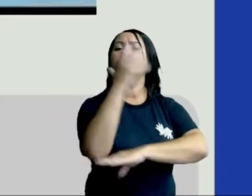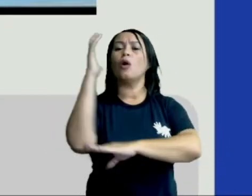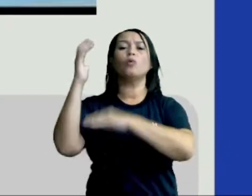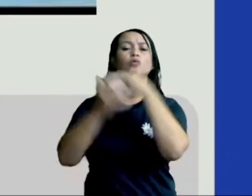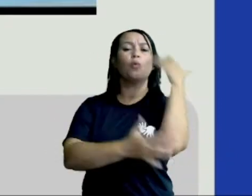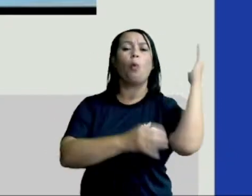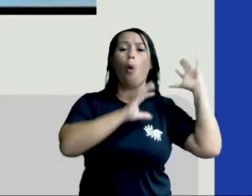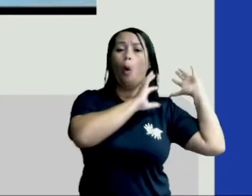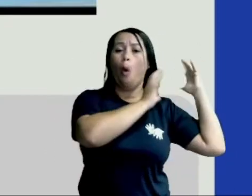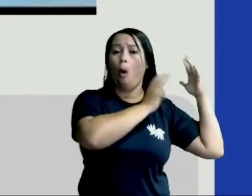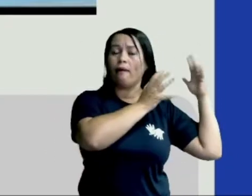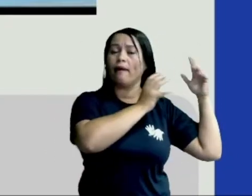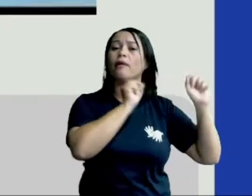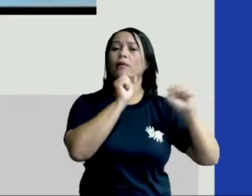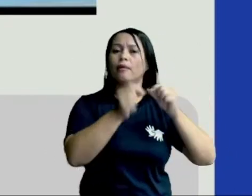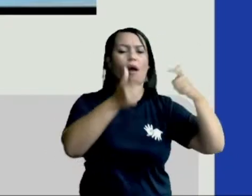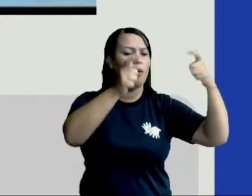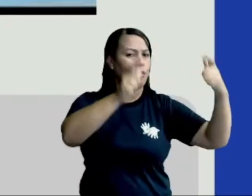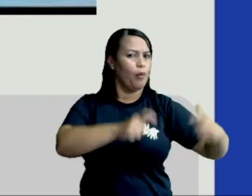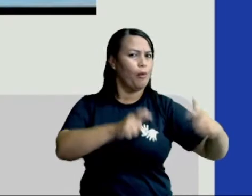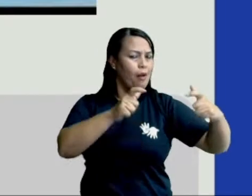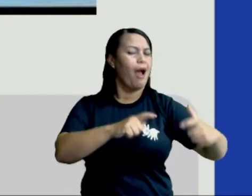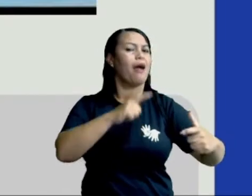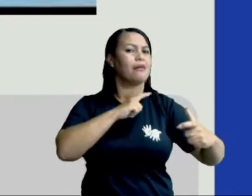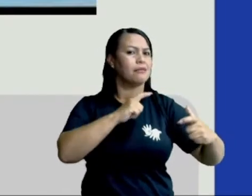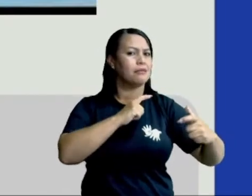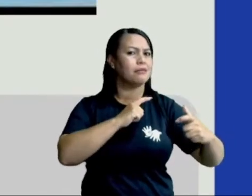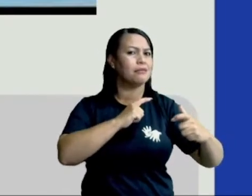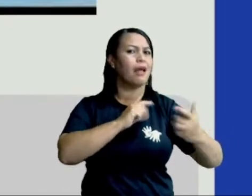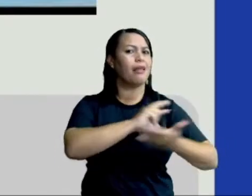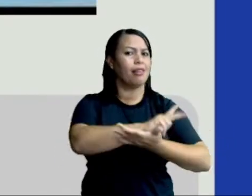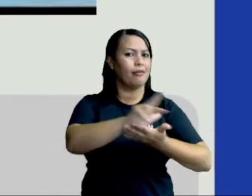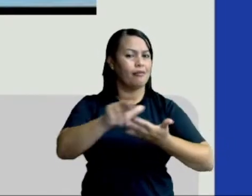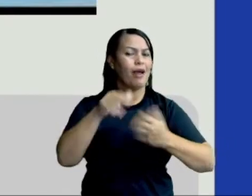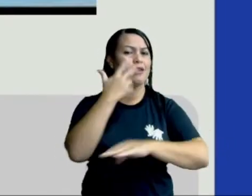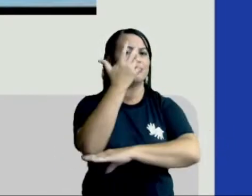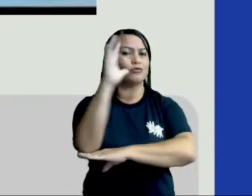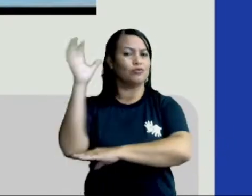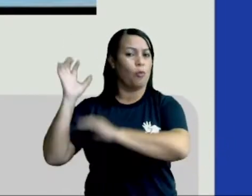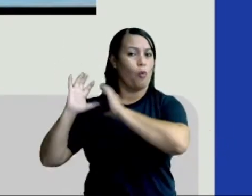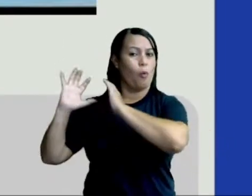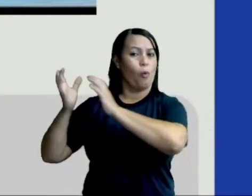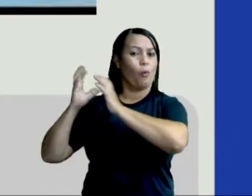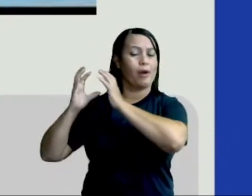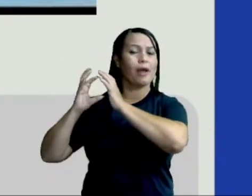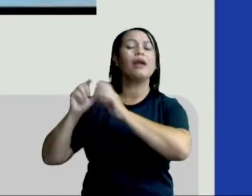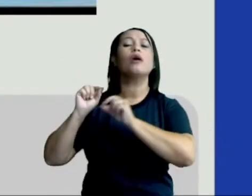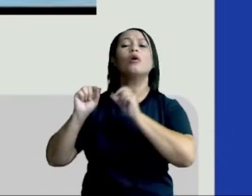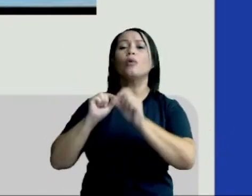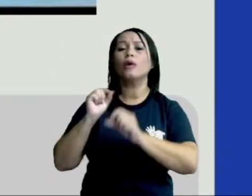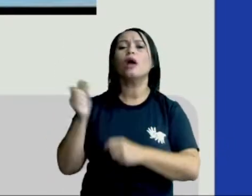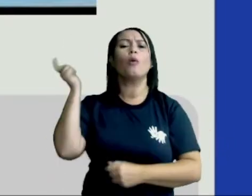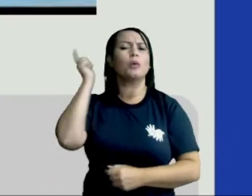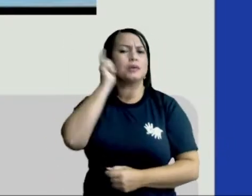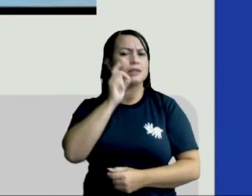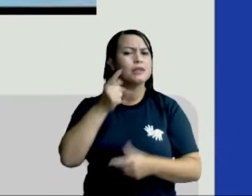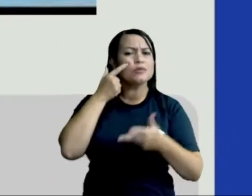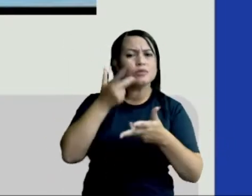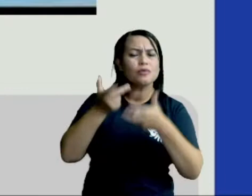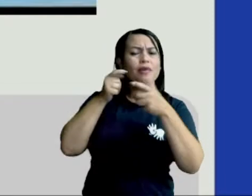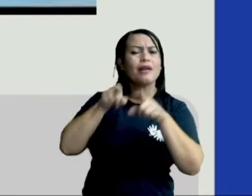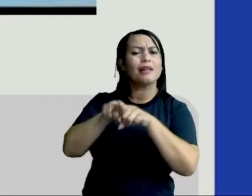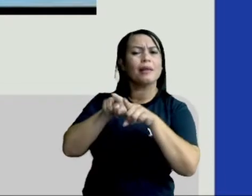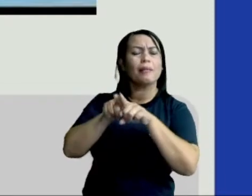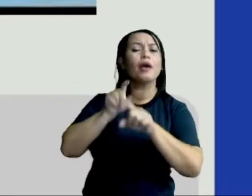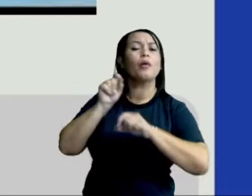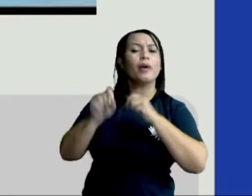coqueiros como um lugar, né, onde tem bastante coqueiros. Aí a gente consegue ver também